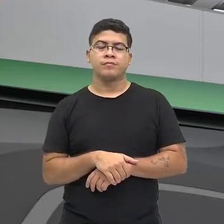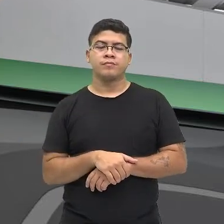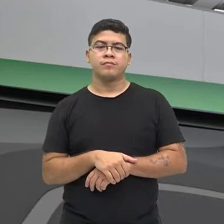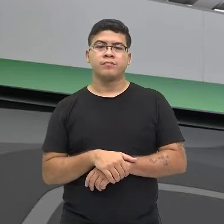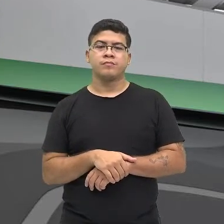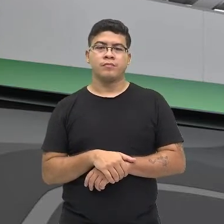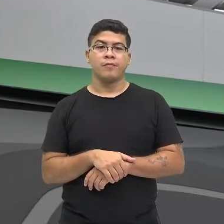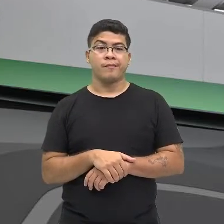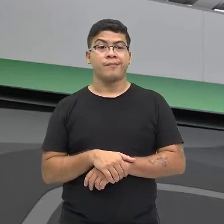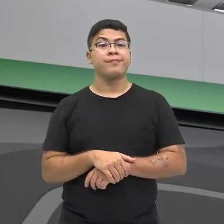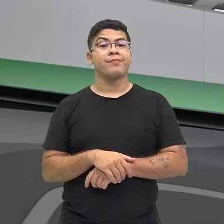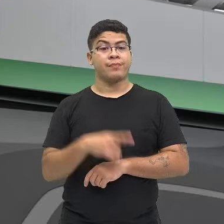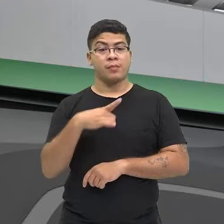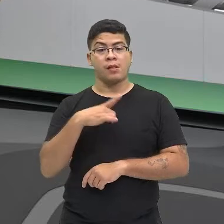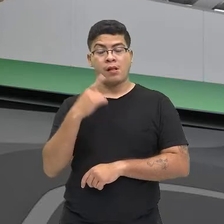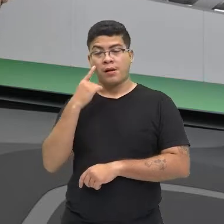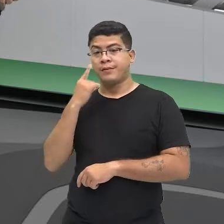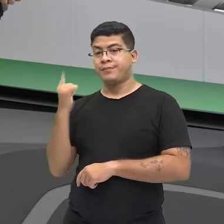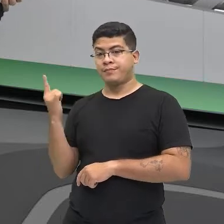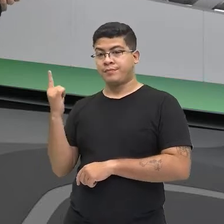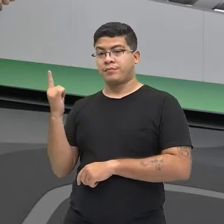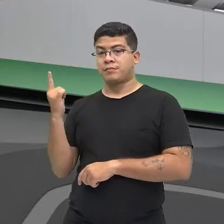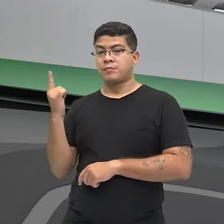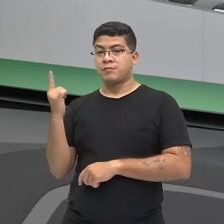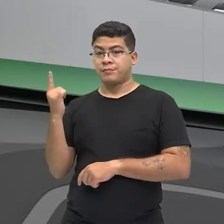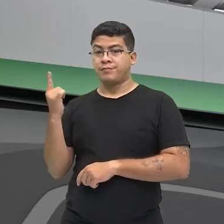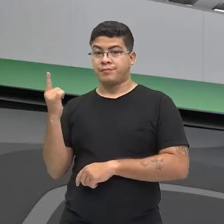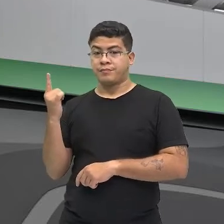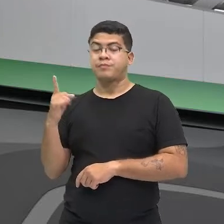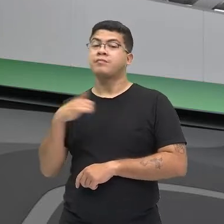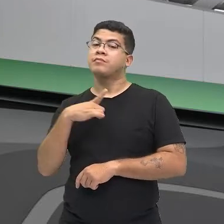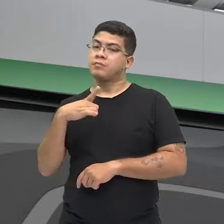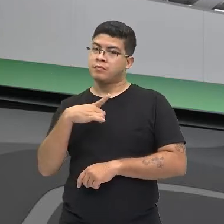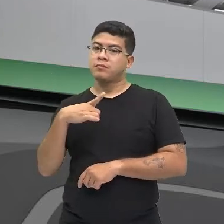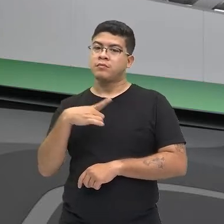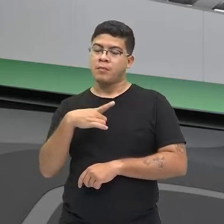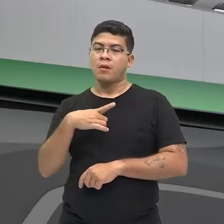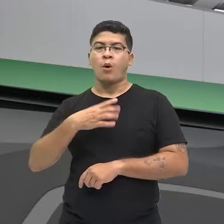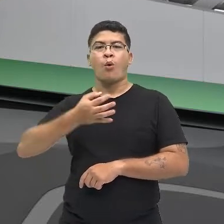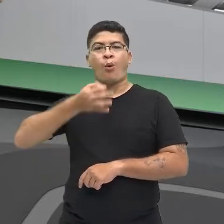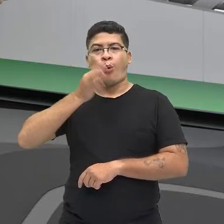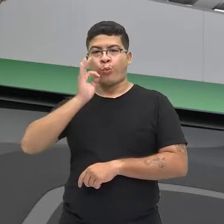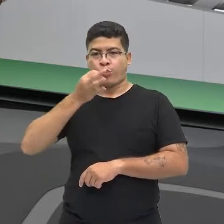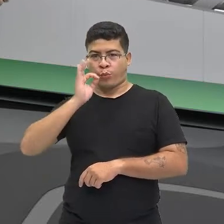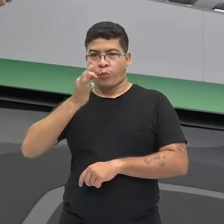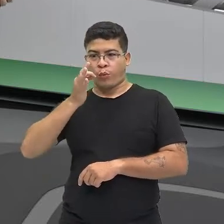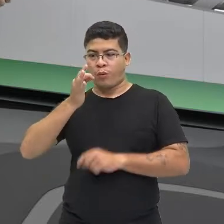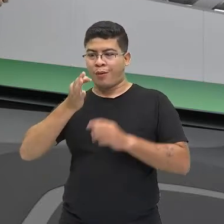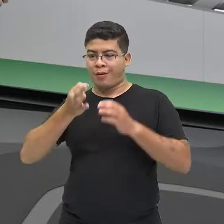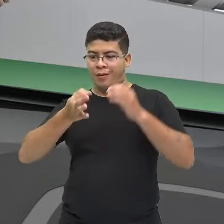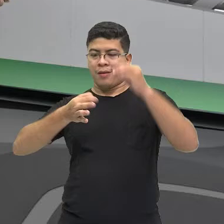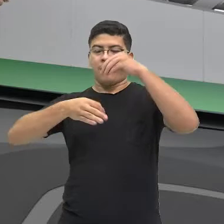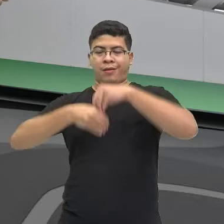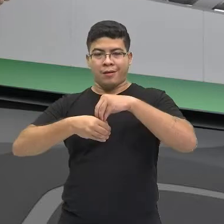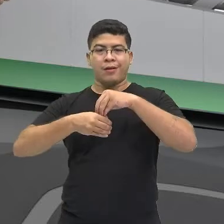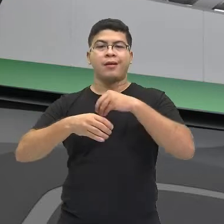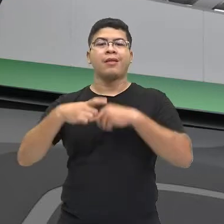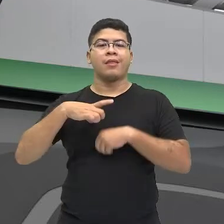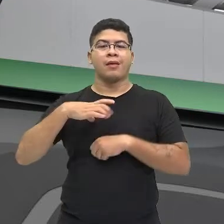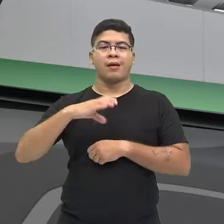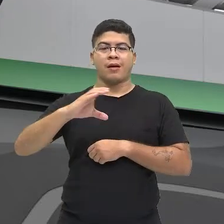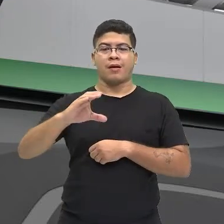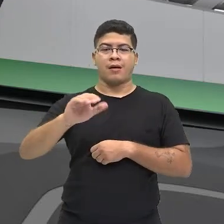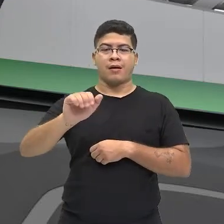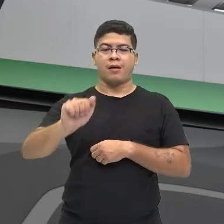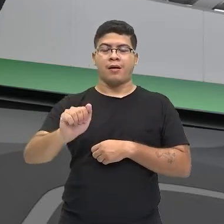morfina? A gente consegue encontrar as aminas na cafeína, é lá onde a gente encontra o cafezinho. Tem o cafezinho,